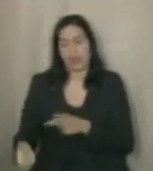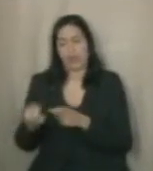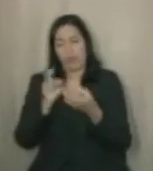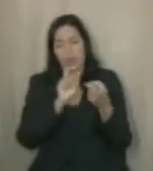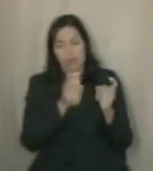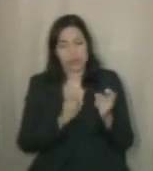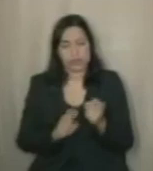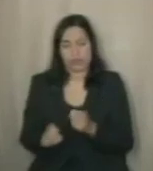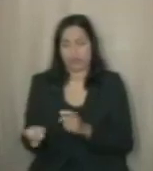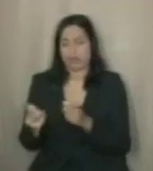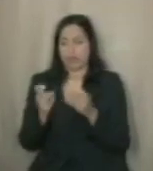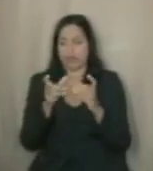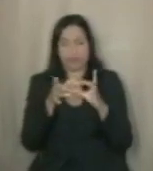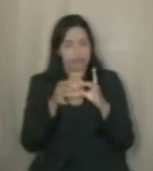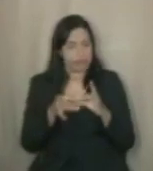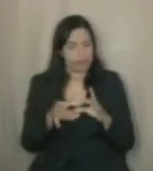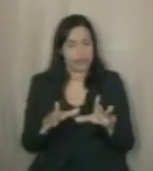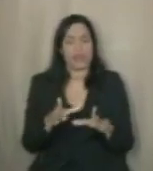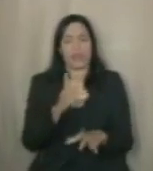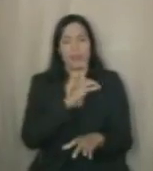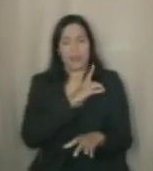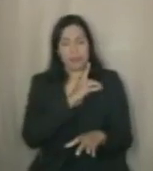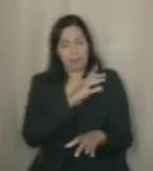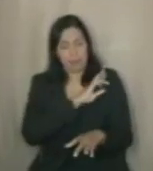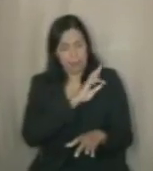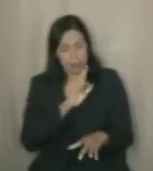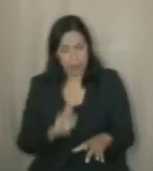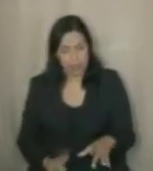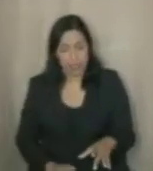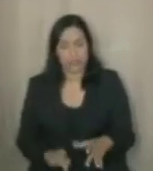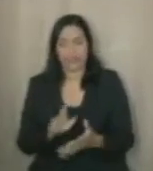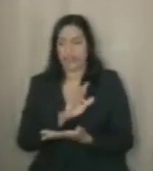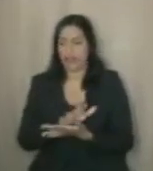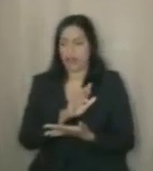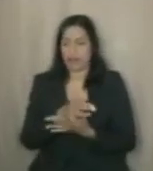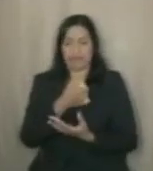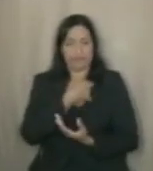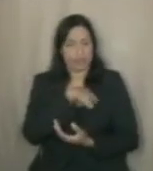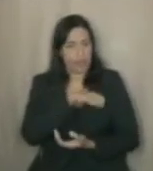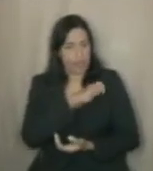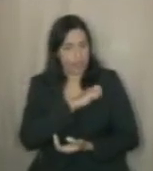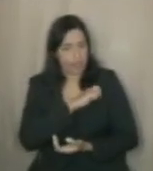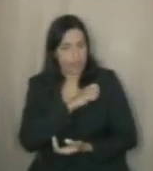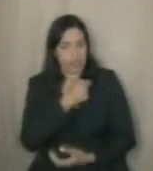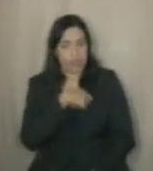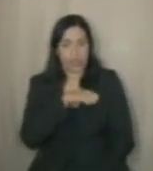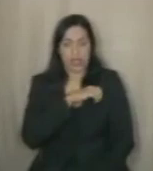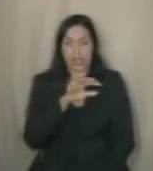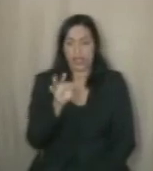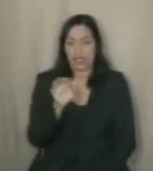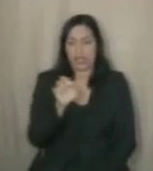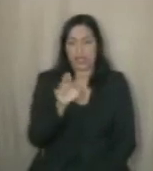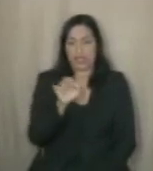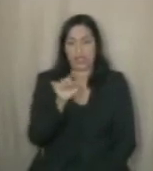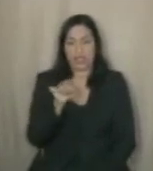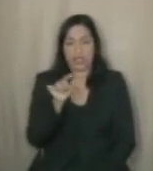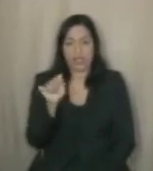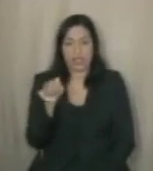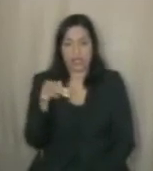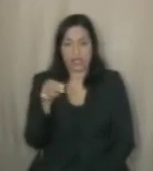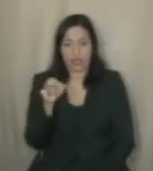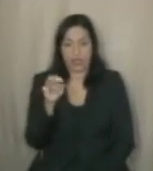Republicano com a presença de vários Delegados a delegada Teresa Nogueira delegada